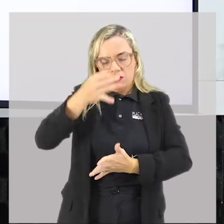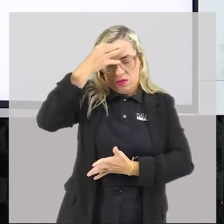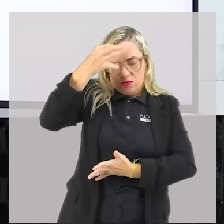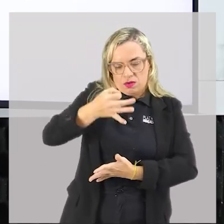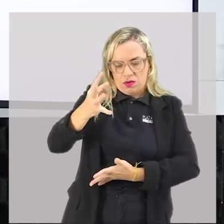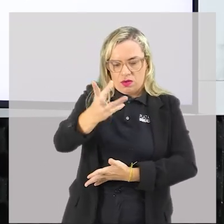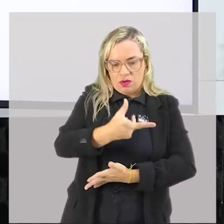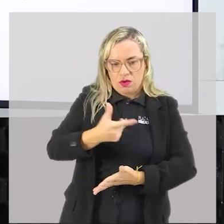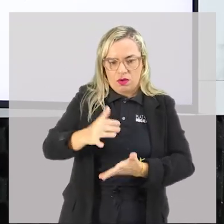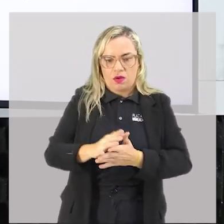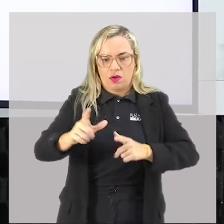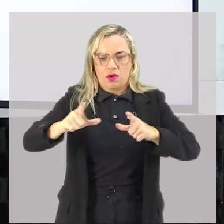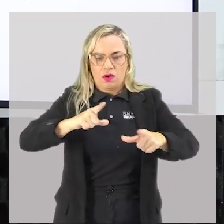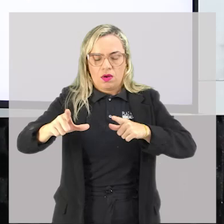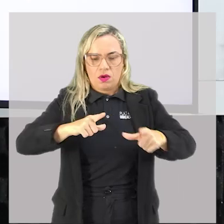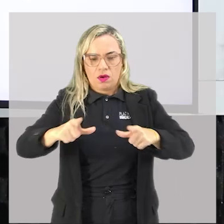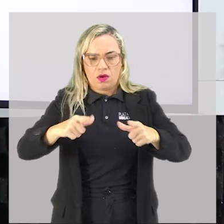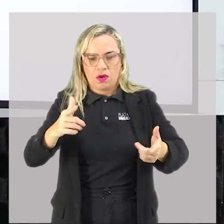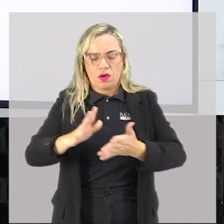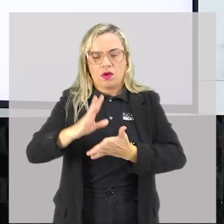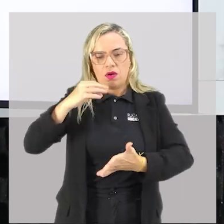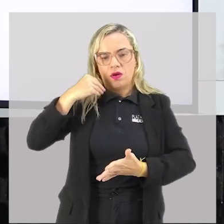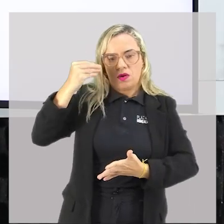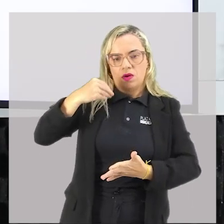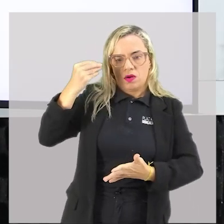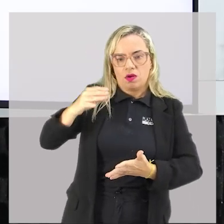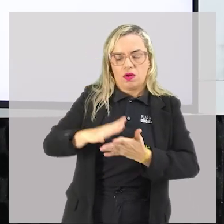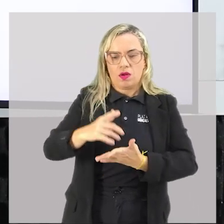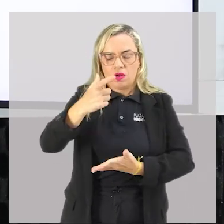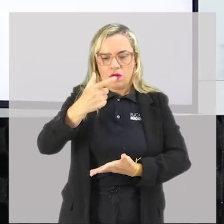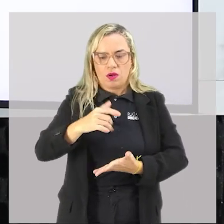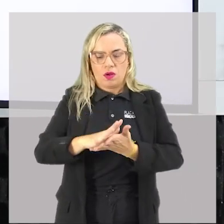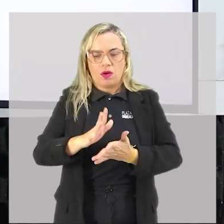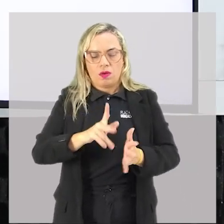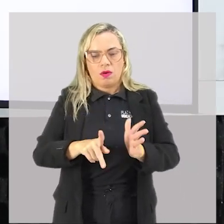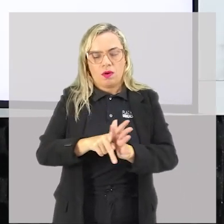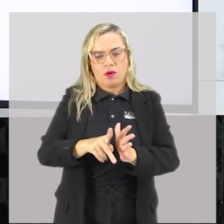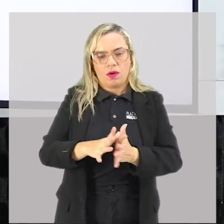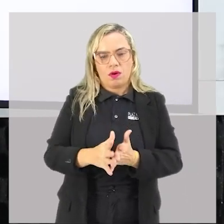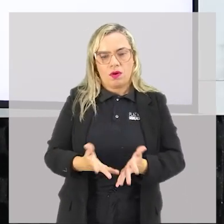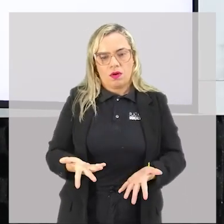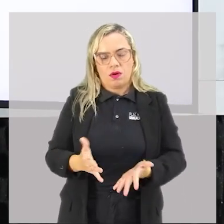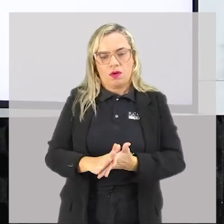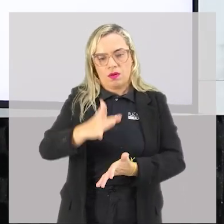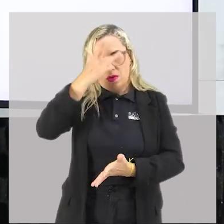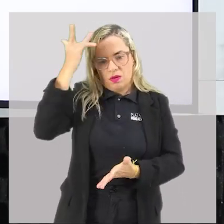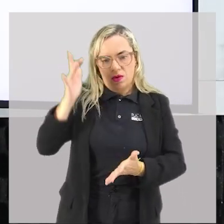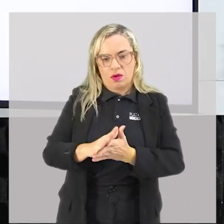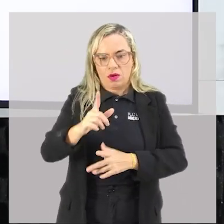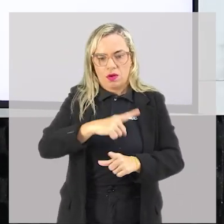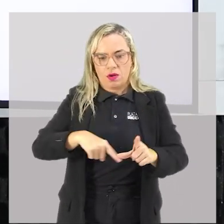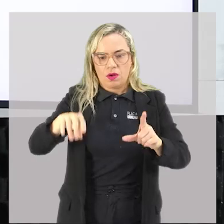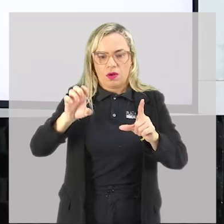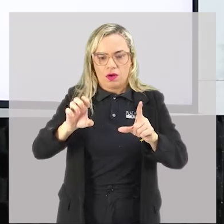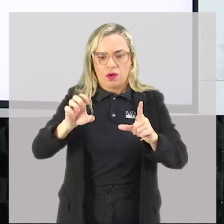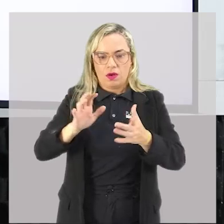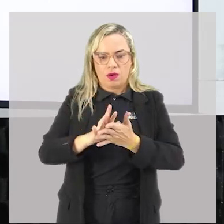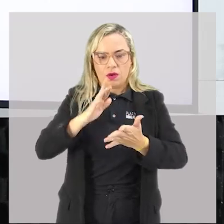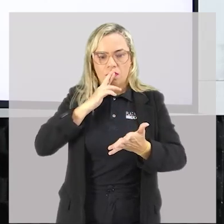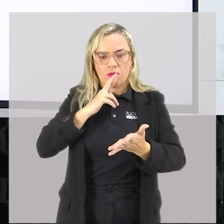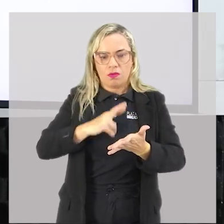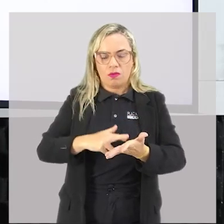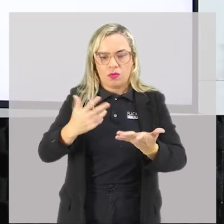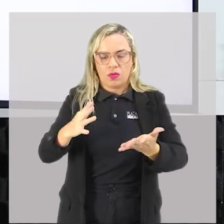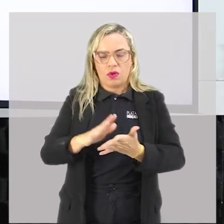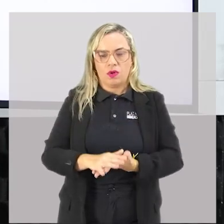aquele trabalho, baseado nas habilidades, na experiência e na personalidade. Então, letra E, nossa resposta correta ou